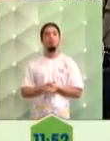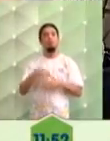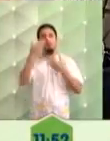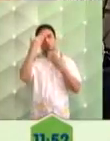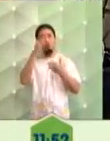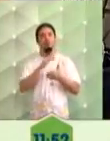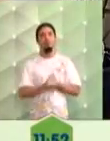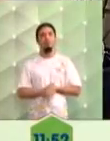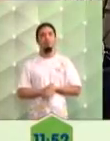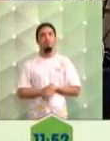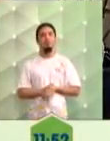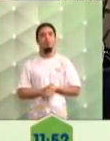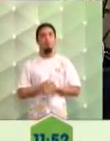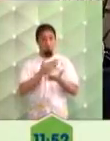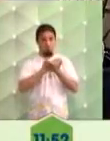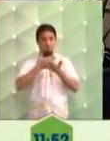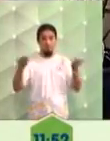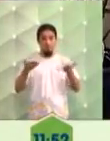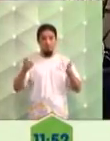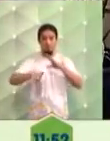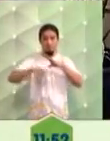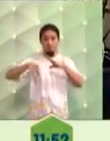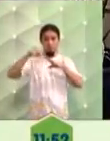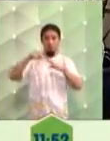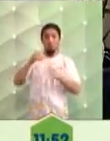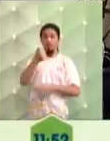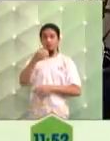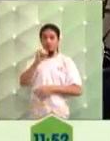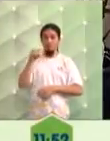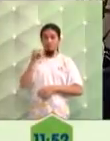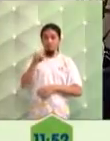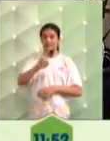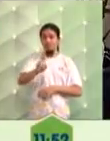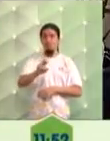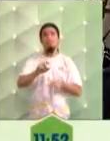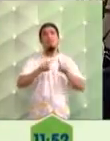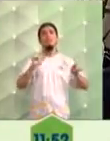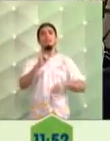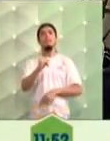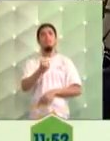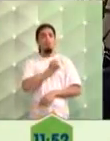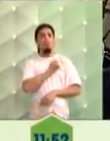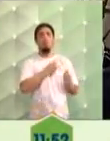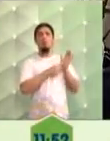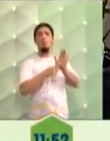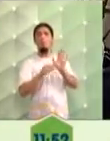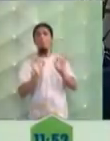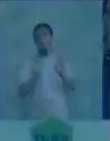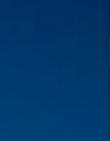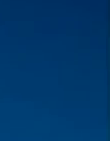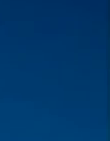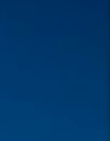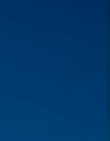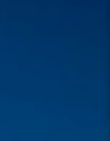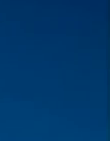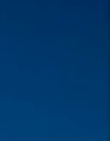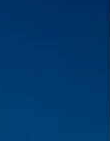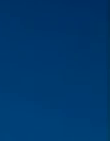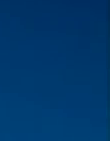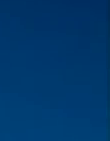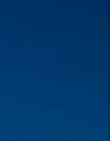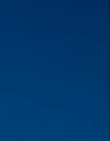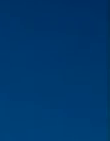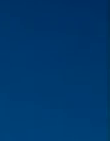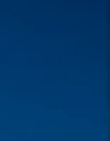Posso ver a sorte? 10 mil reais, isso meu nome aparecer. Se o teu nome aparecer, se aparecer Ivan Nascimento, a gente não sabe quem é. Se for